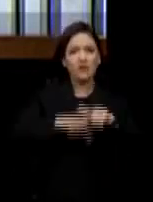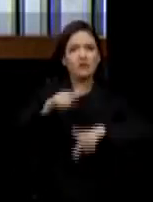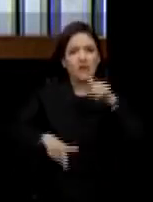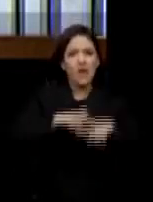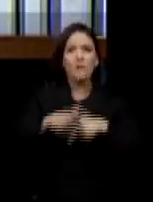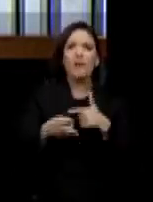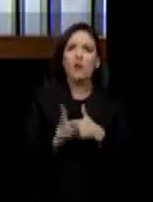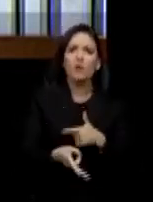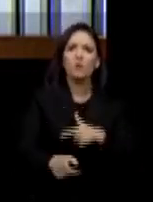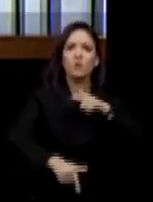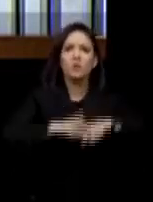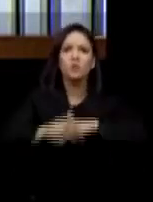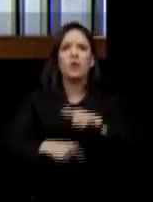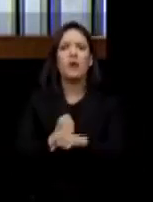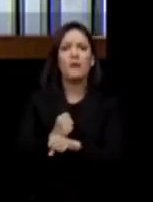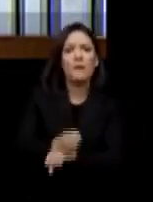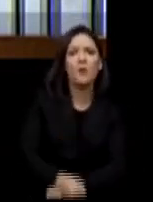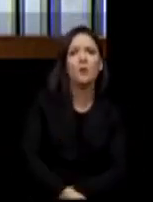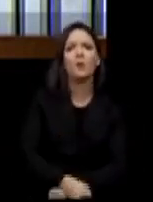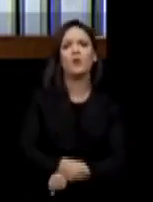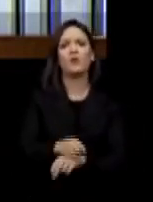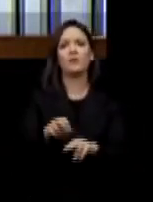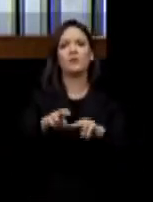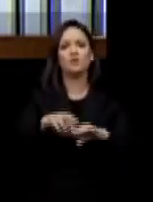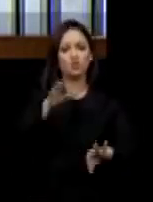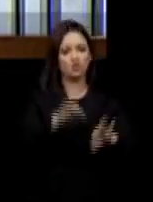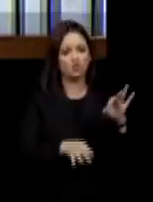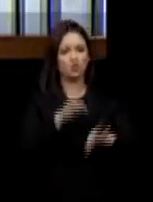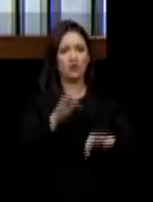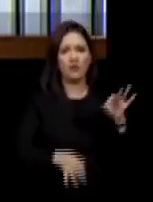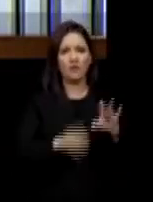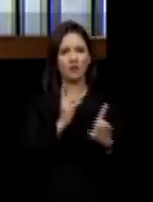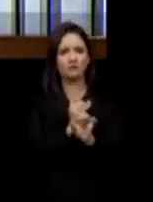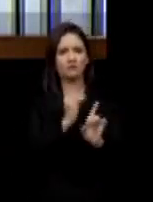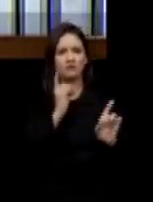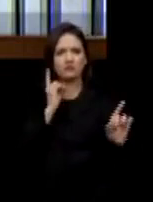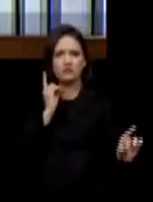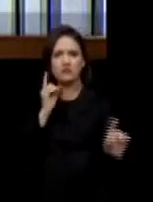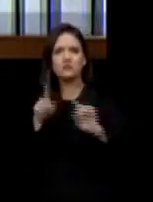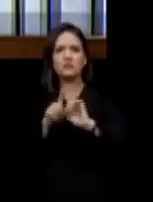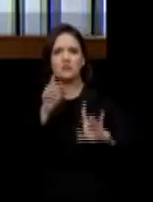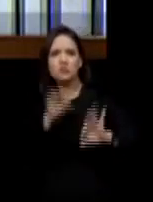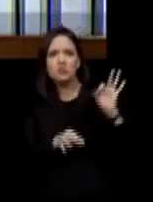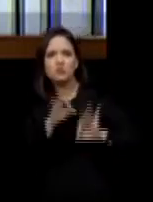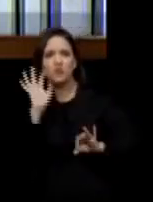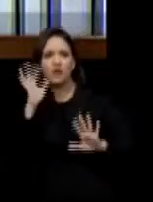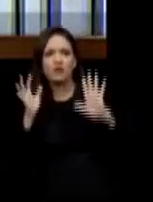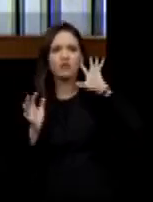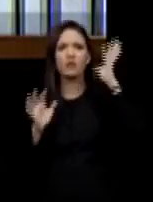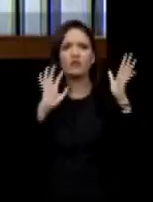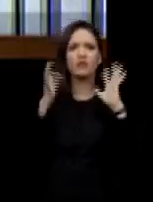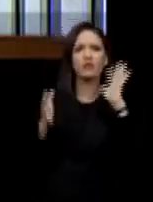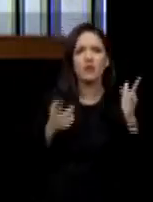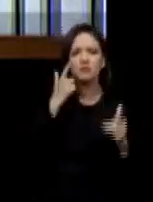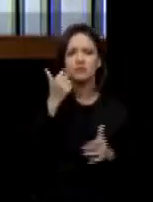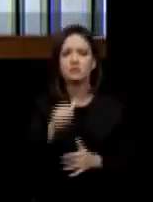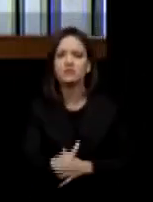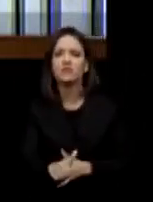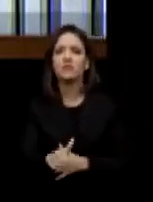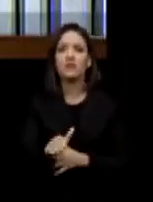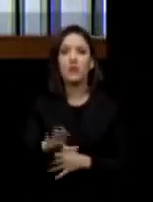arduamente, por meio de julgamentos à distância, priorizando a apreciação das